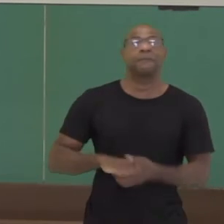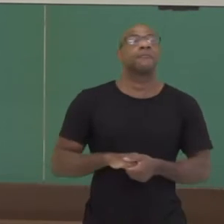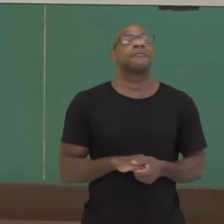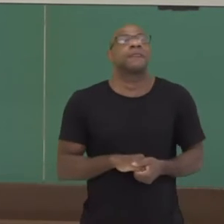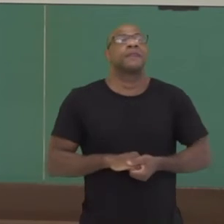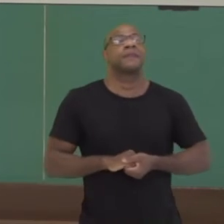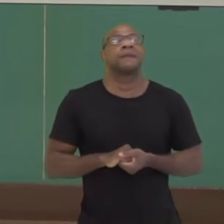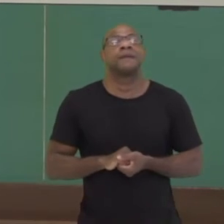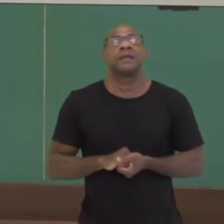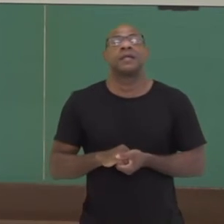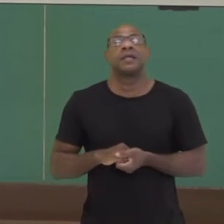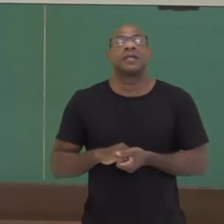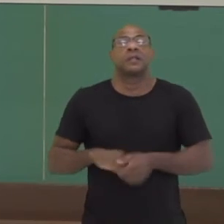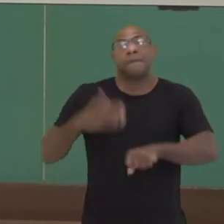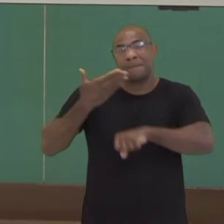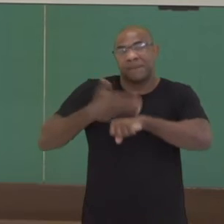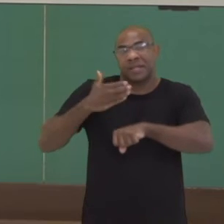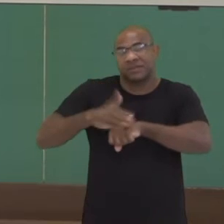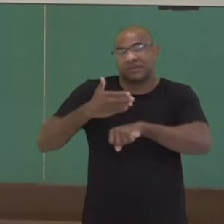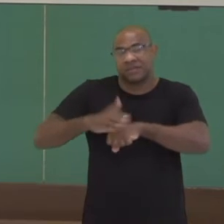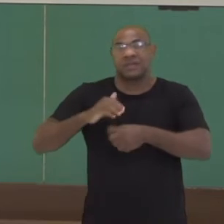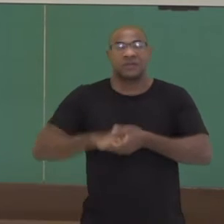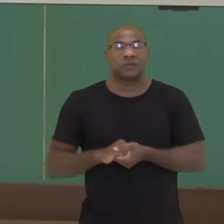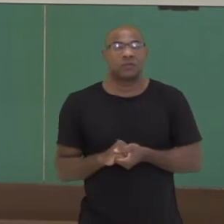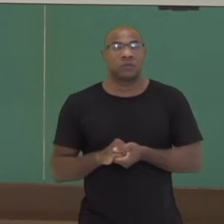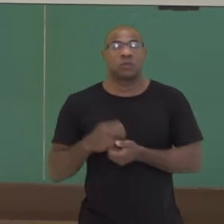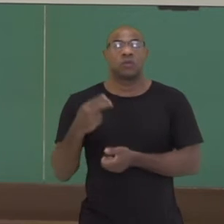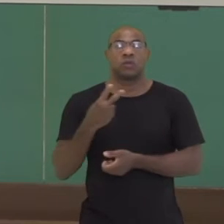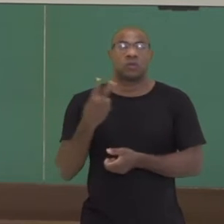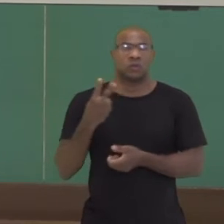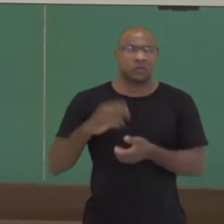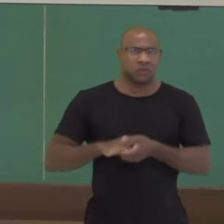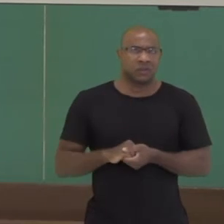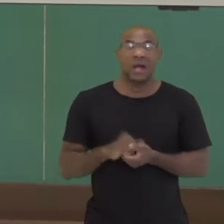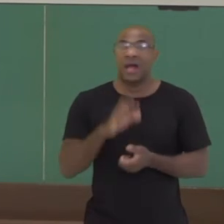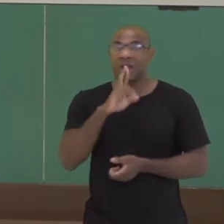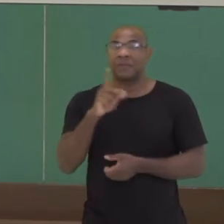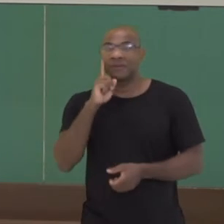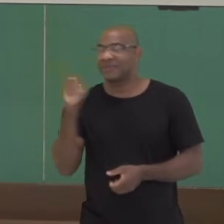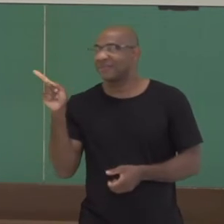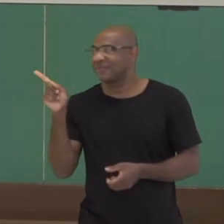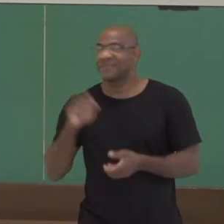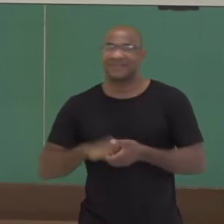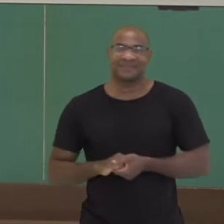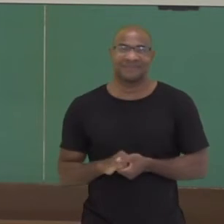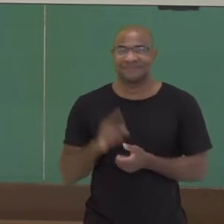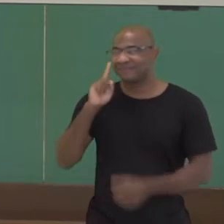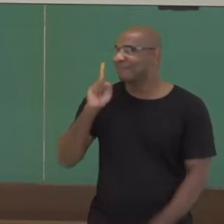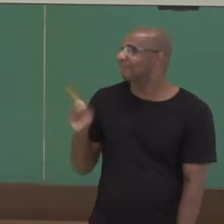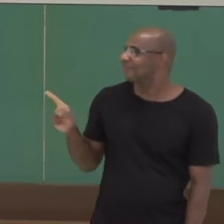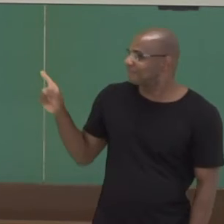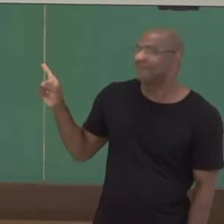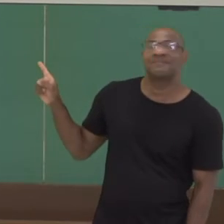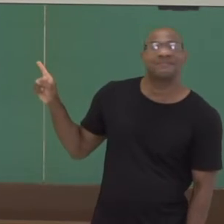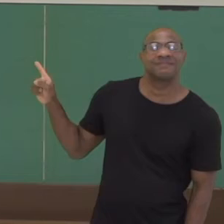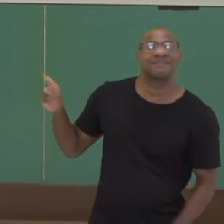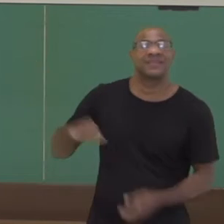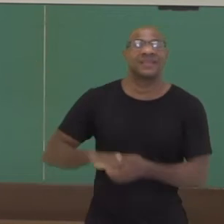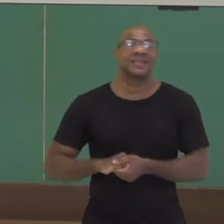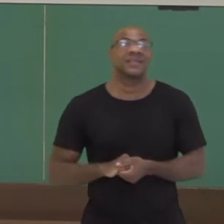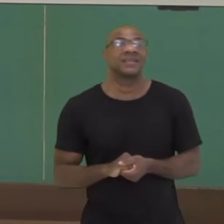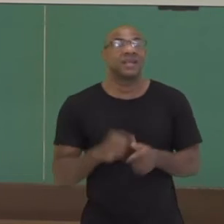próximo praticando, tá? Olha lá a nossa resposta, menos 2,4 graus Celsius. Então,